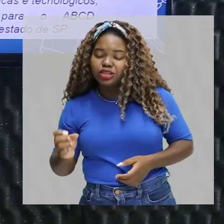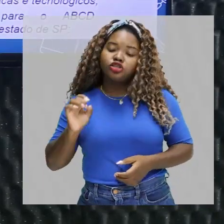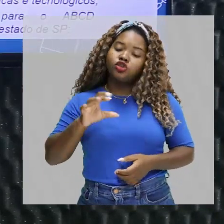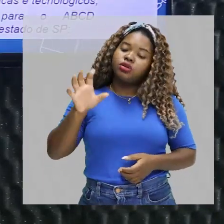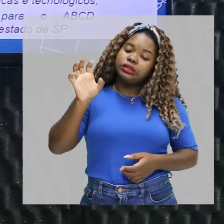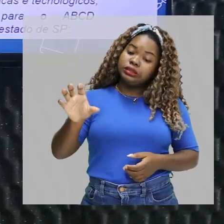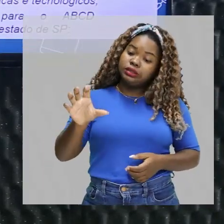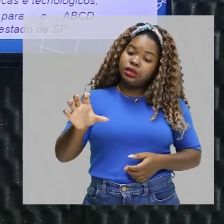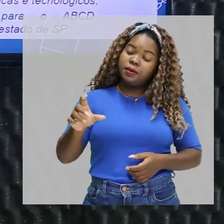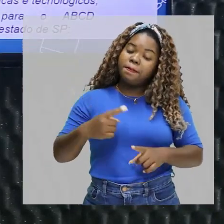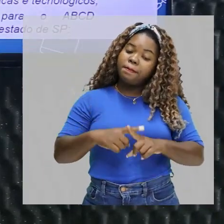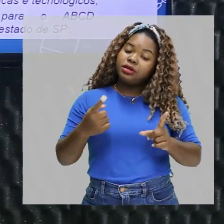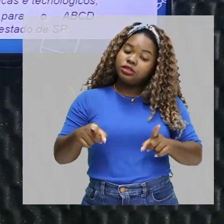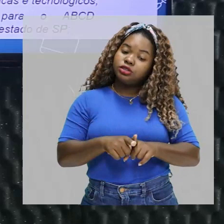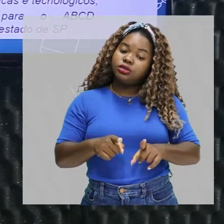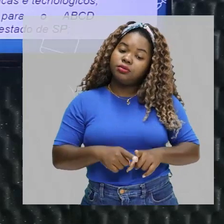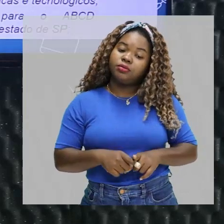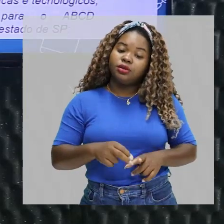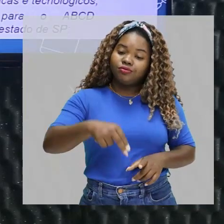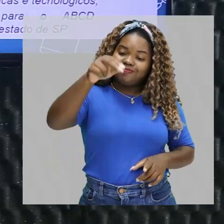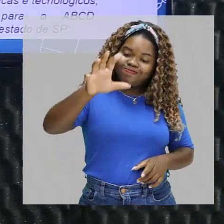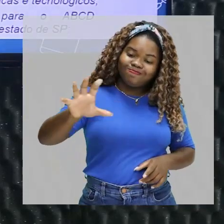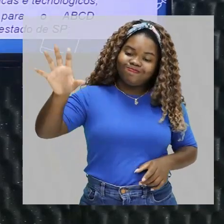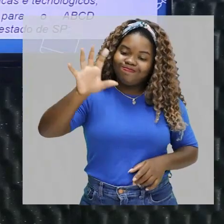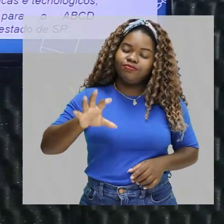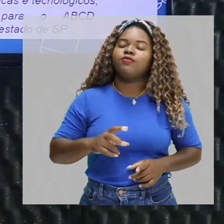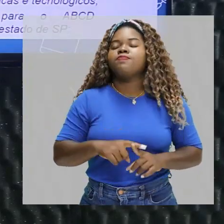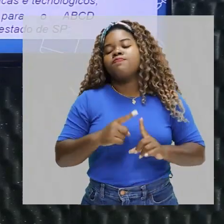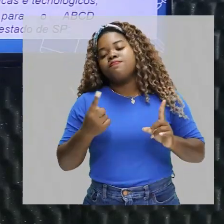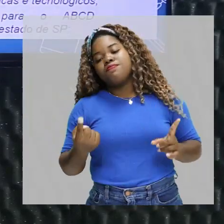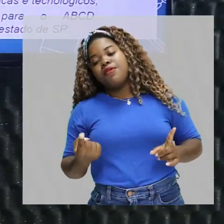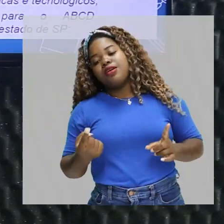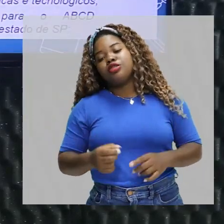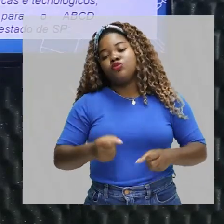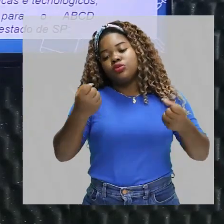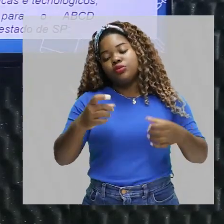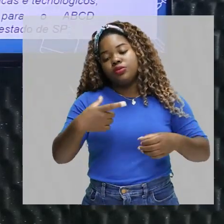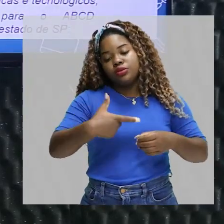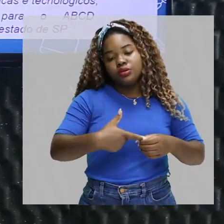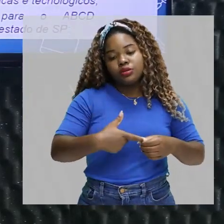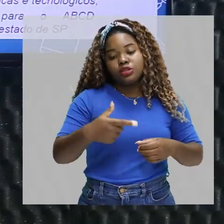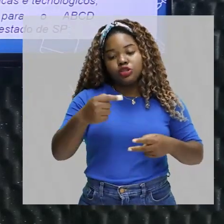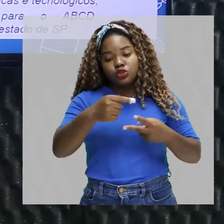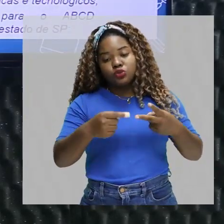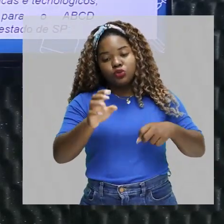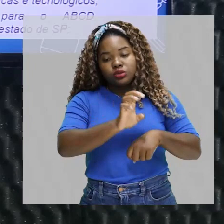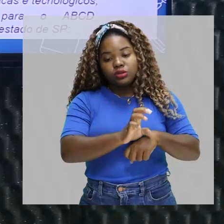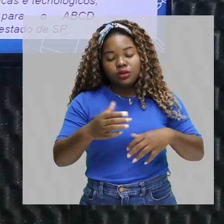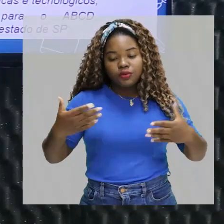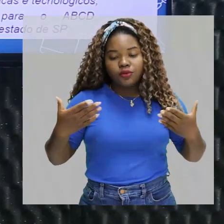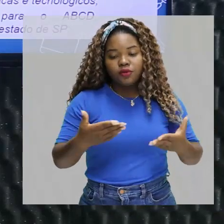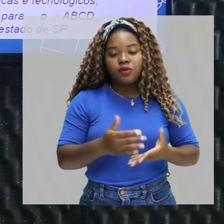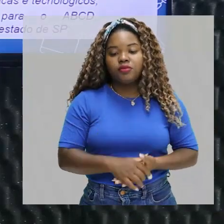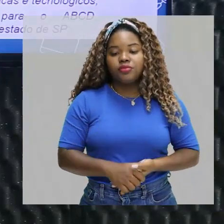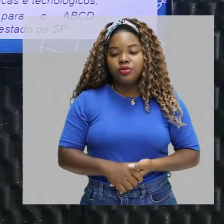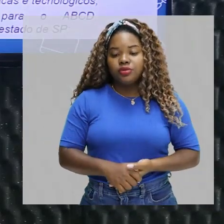elas também passam para a região sul também para região Nordeste tá certo mas quando falamos de petróleo esses dois estados eles vão ter grande destaque